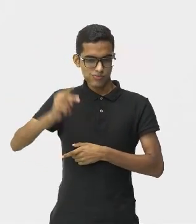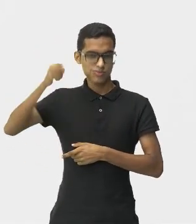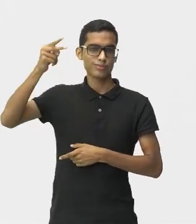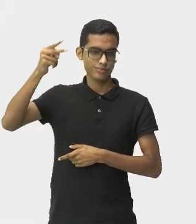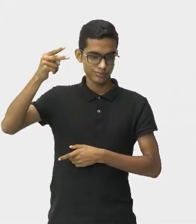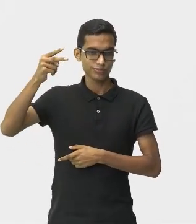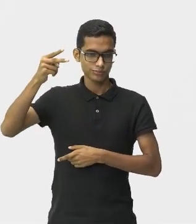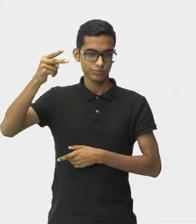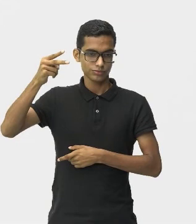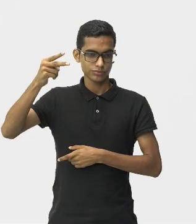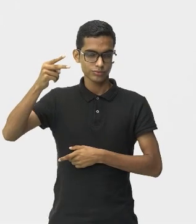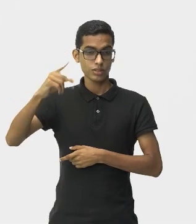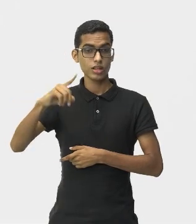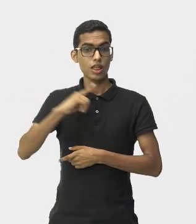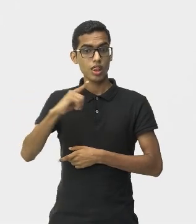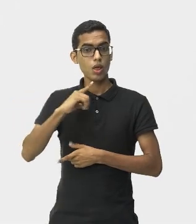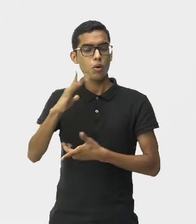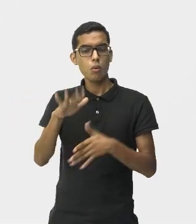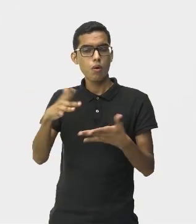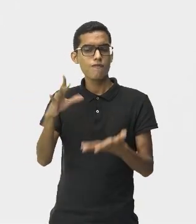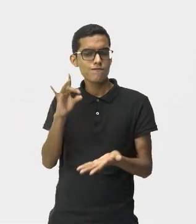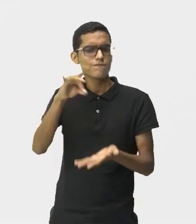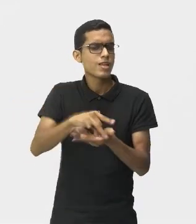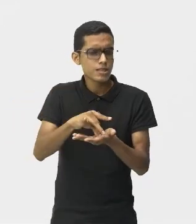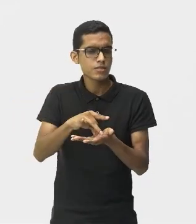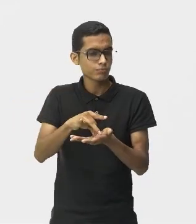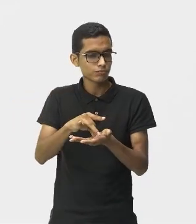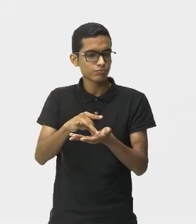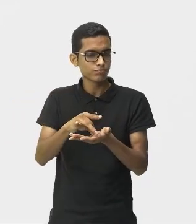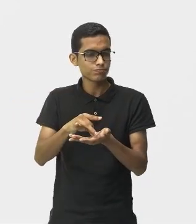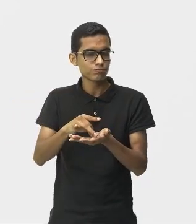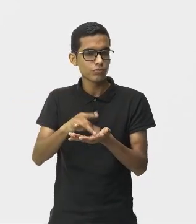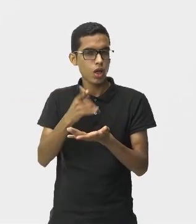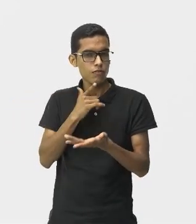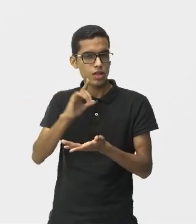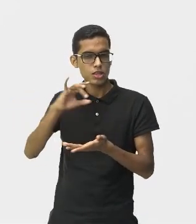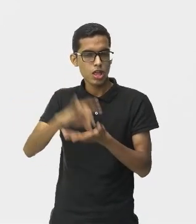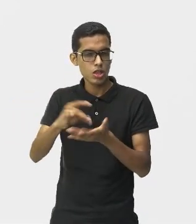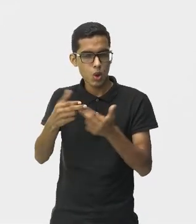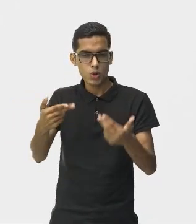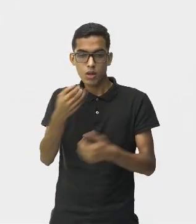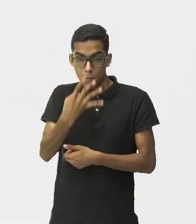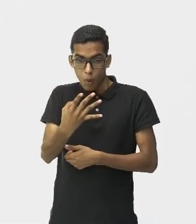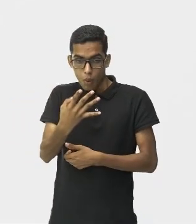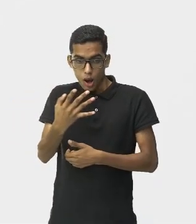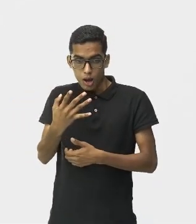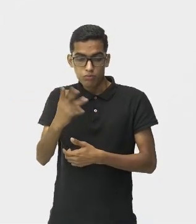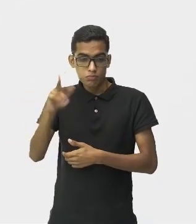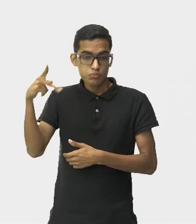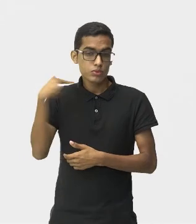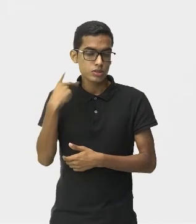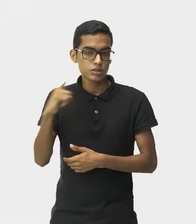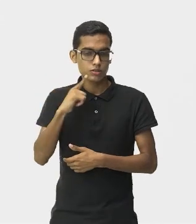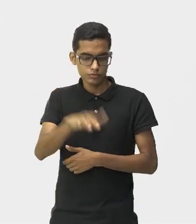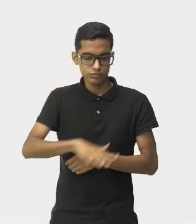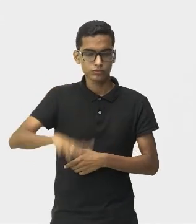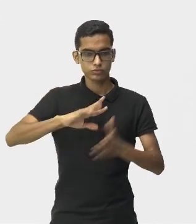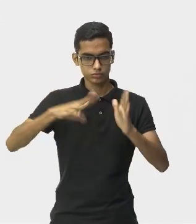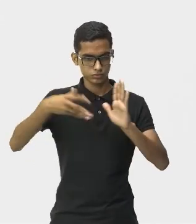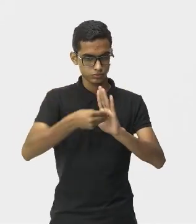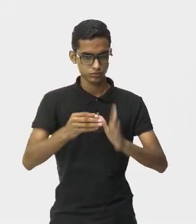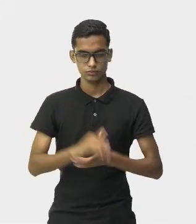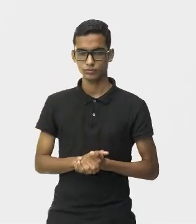verdadeiros resultados destas políticas para os povos da região amazônica. A alternativa